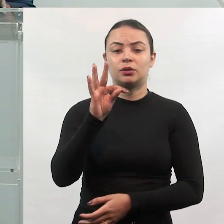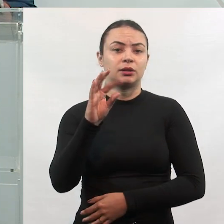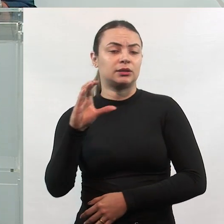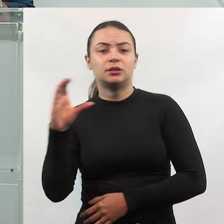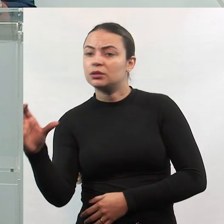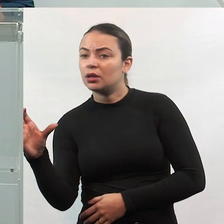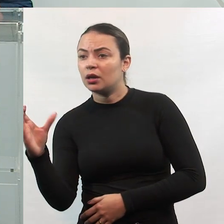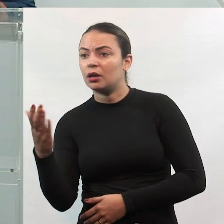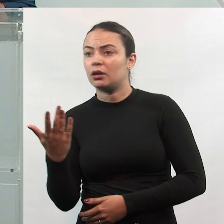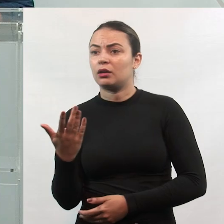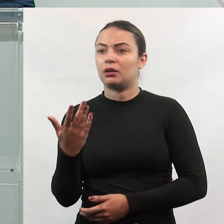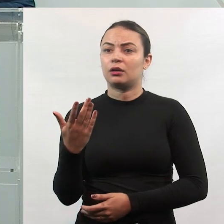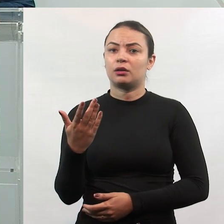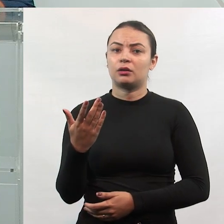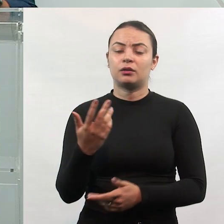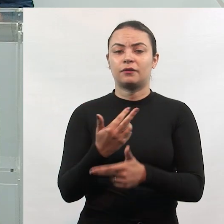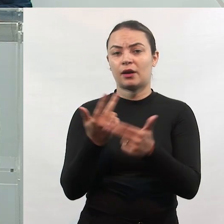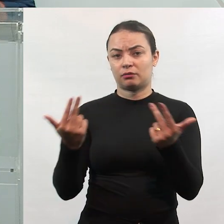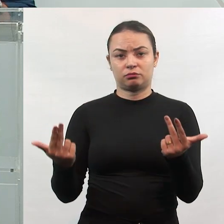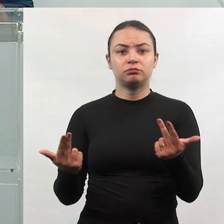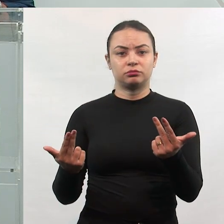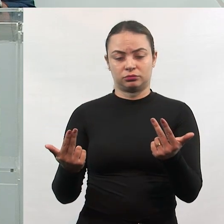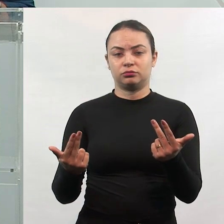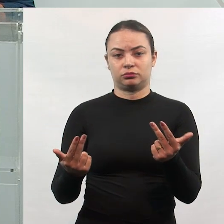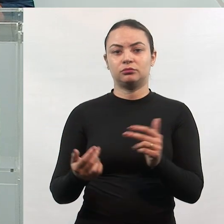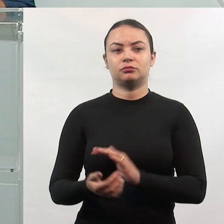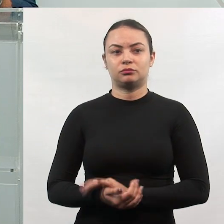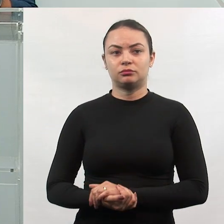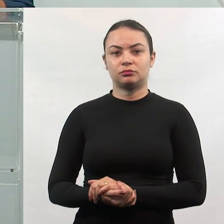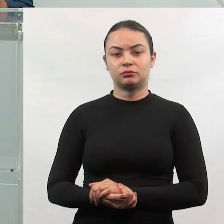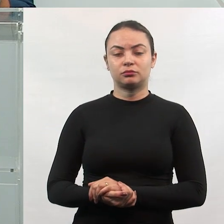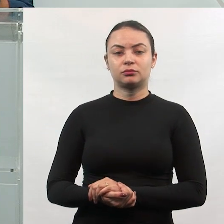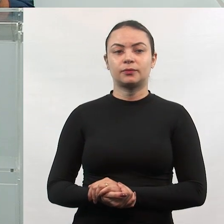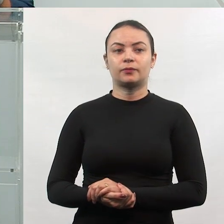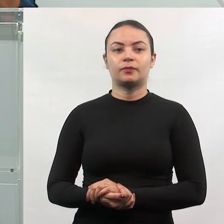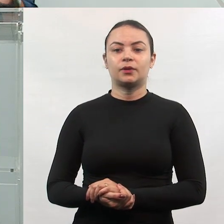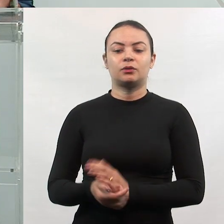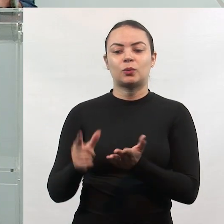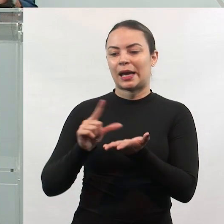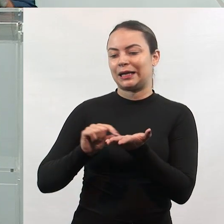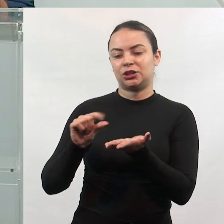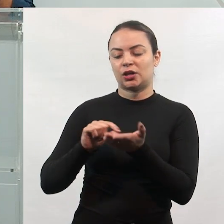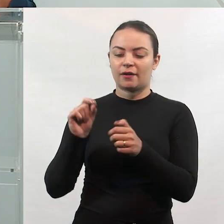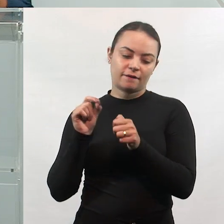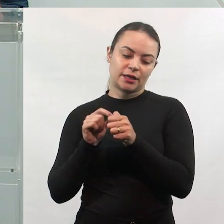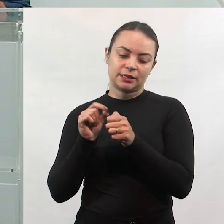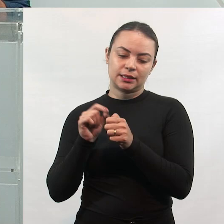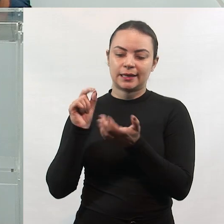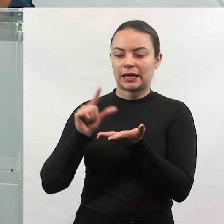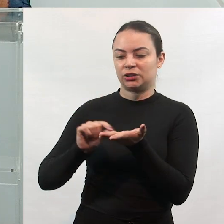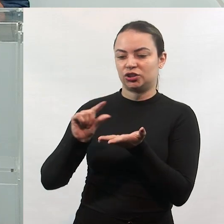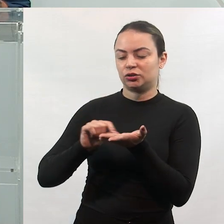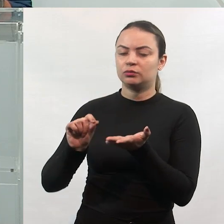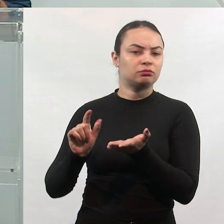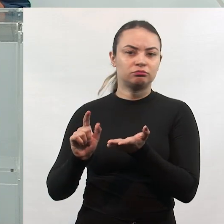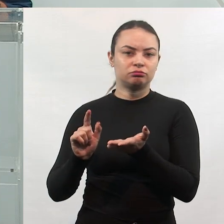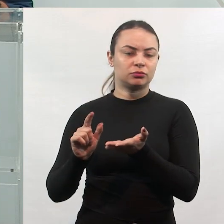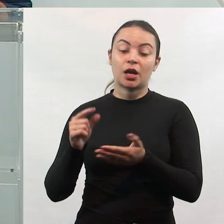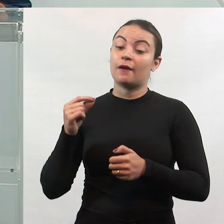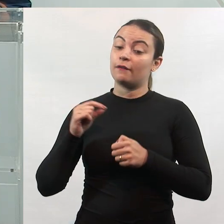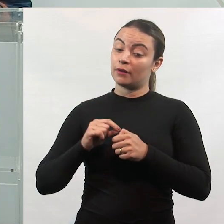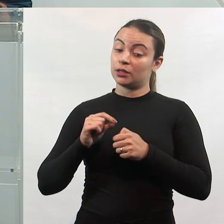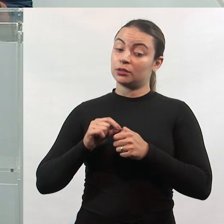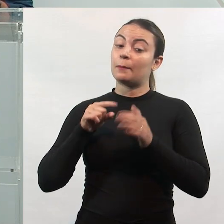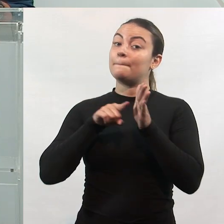infinitas possibilidades aí para a gente poder trabalhar em cima dele. Tá? Então, a gente não faz artigo, tá? A gente faz pesquisa. E a gente faz pesquisa a partir